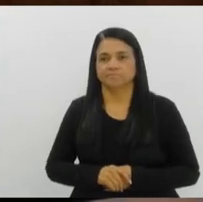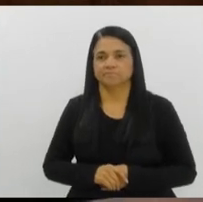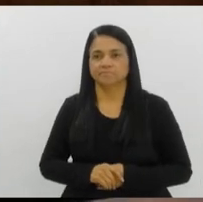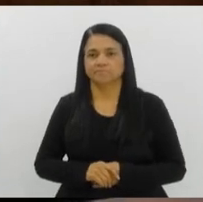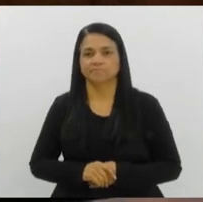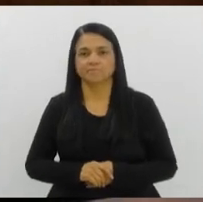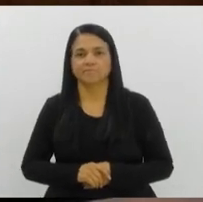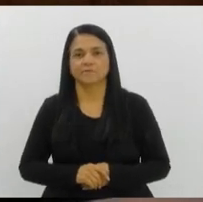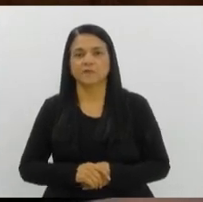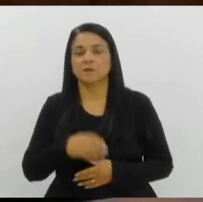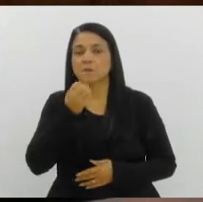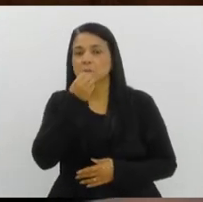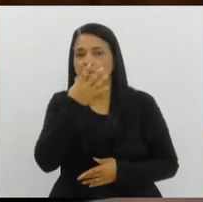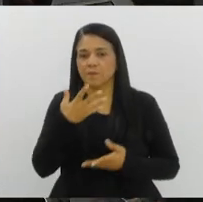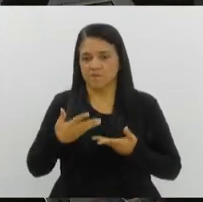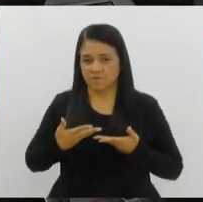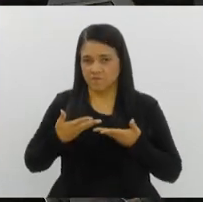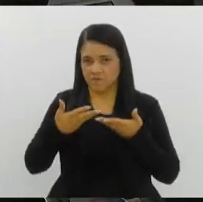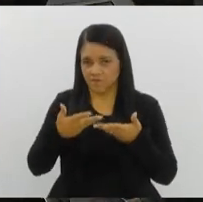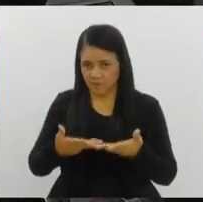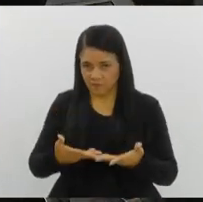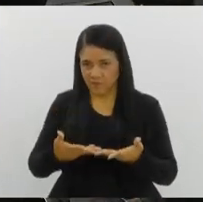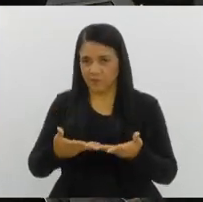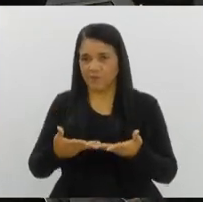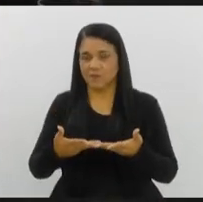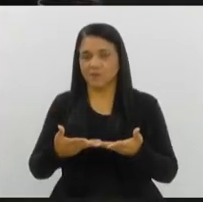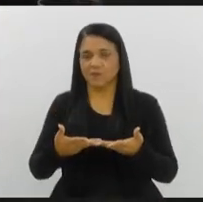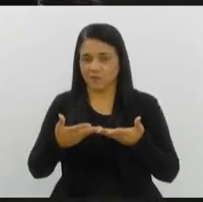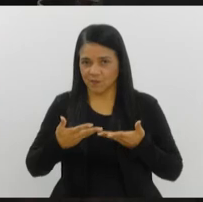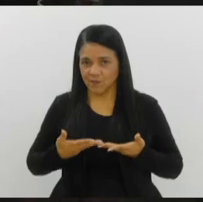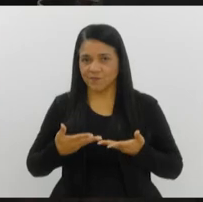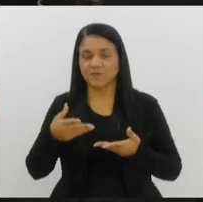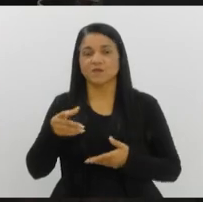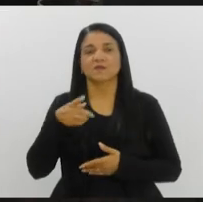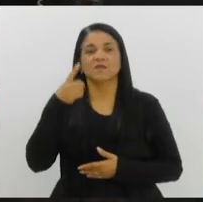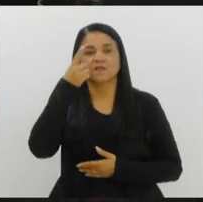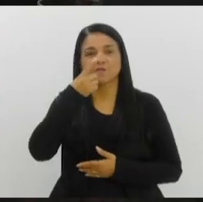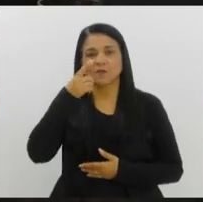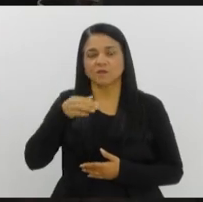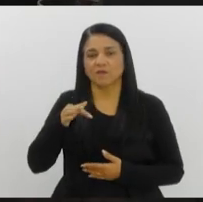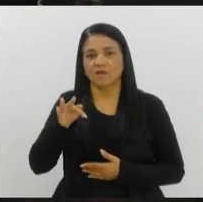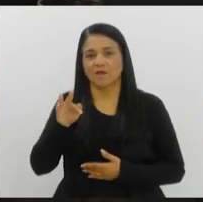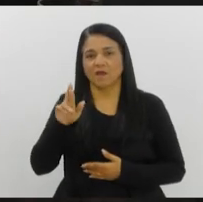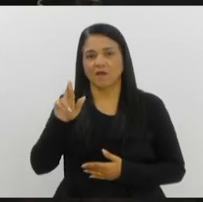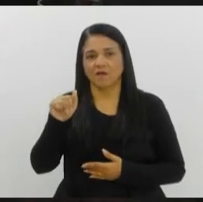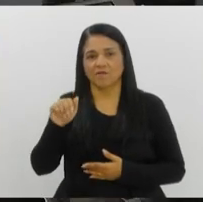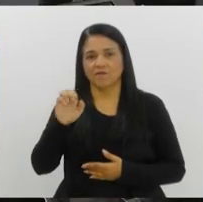Seja muito bem-vindo, deputado Rafael Pisciani.